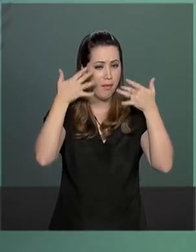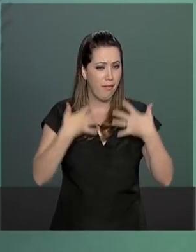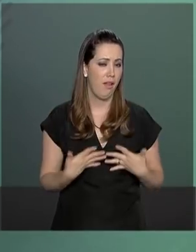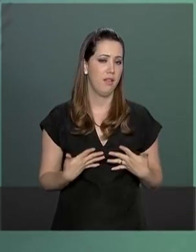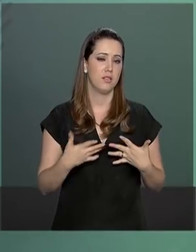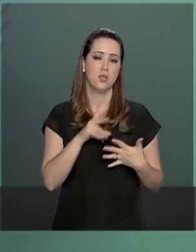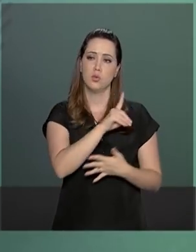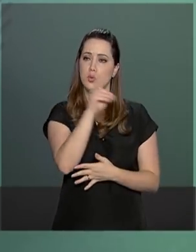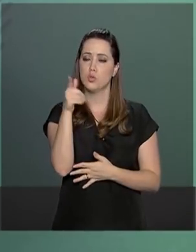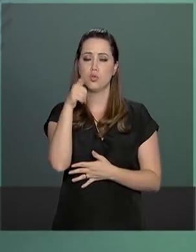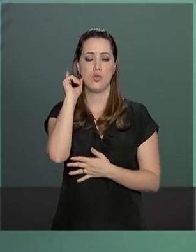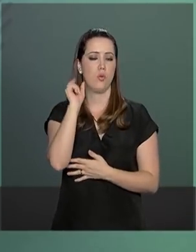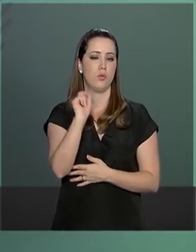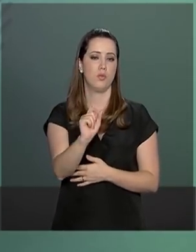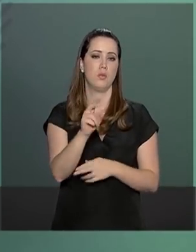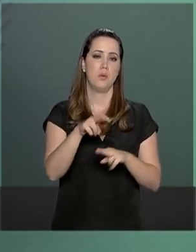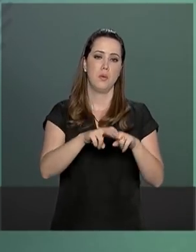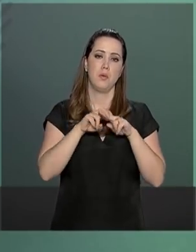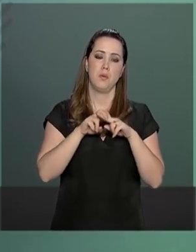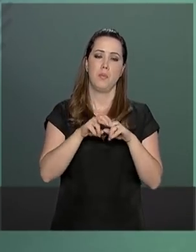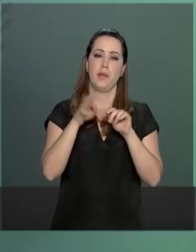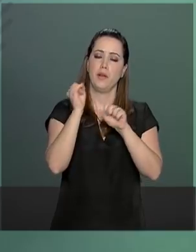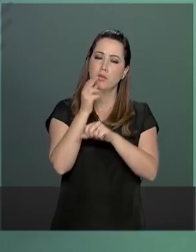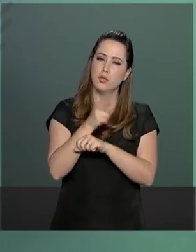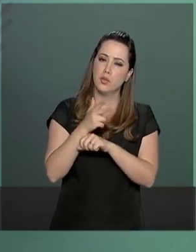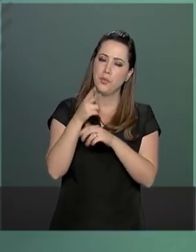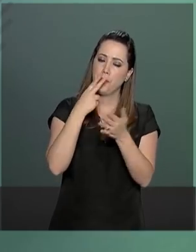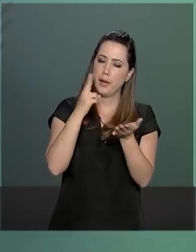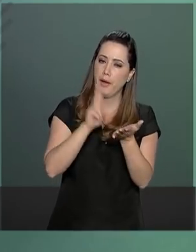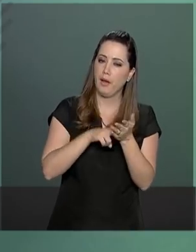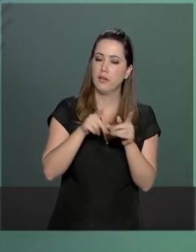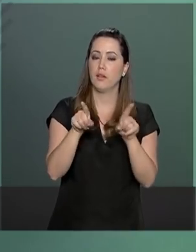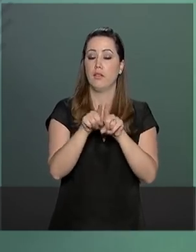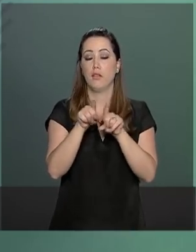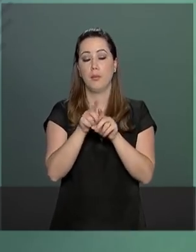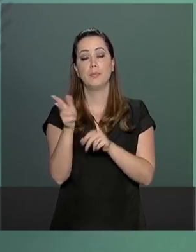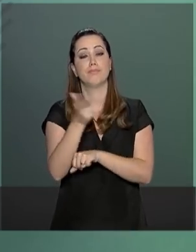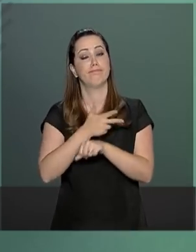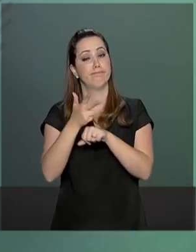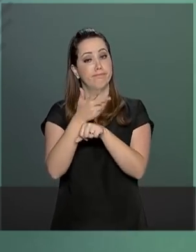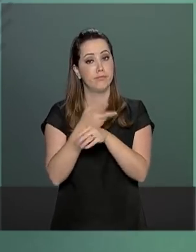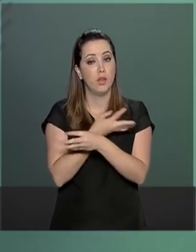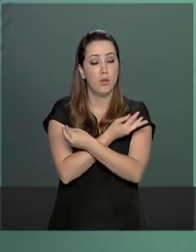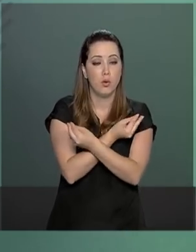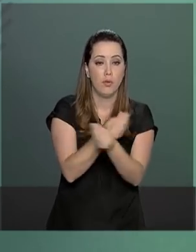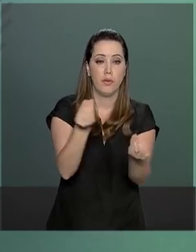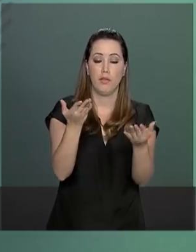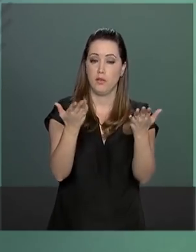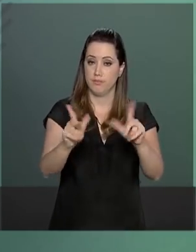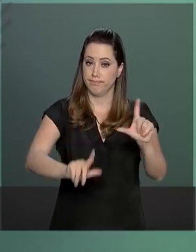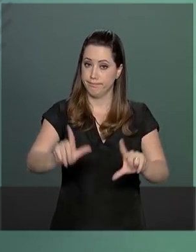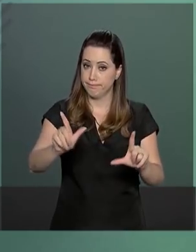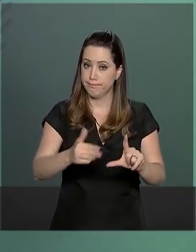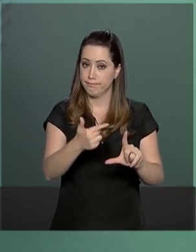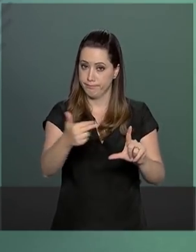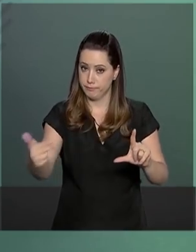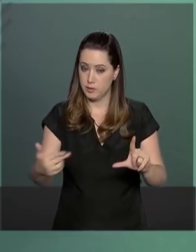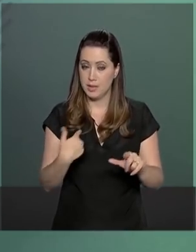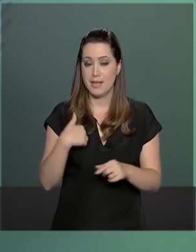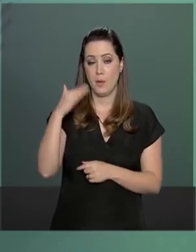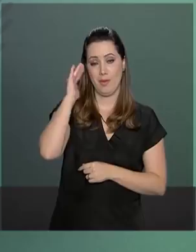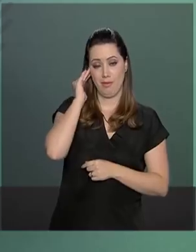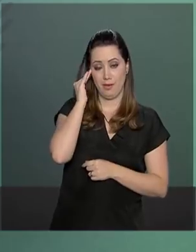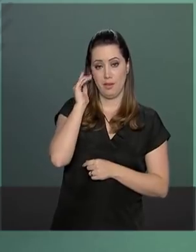no dia de ontem por meio da divulgação de uma nota e vídeos distribuídos aos órgãos de imprensa eu